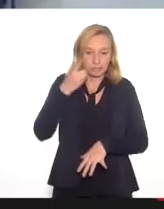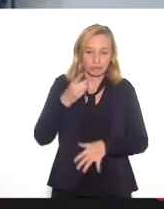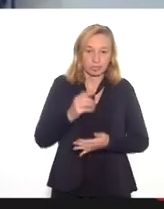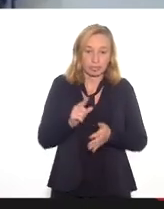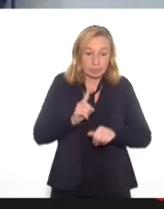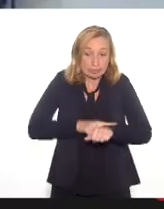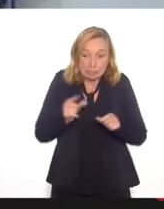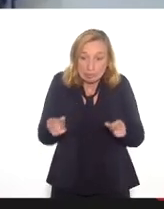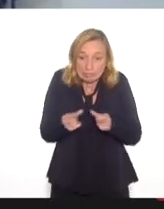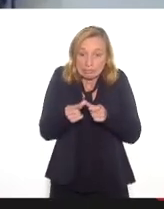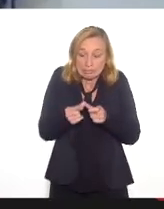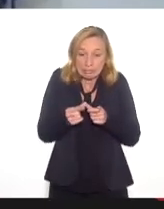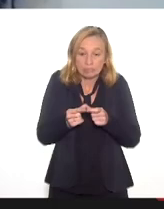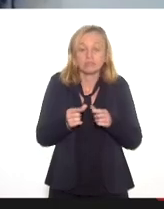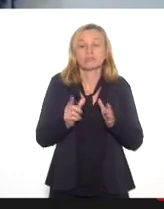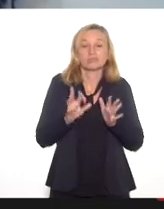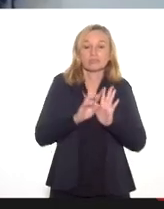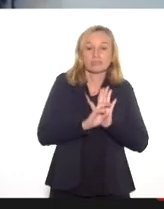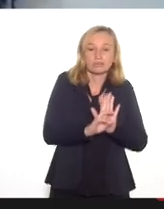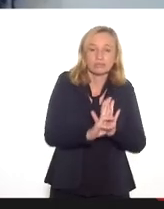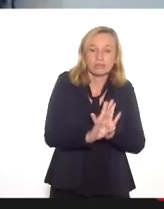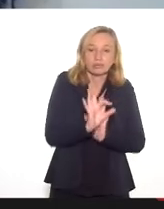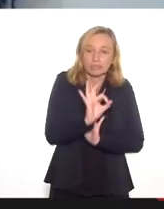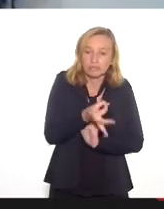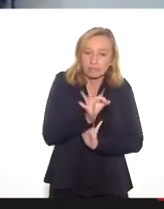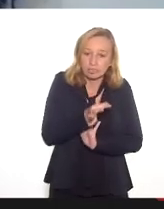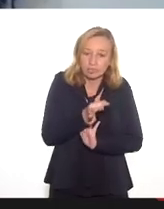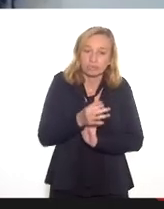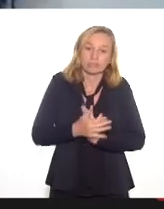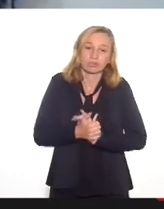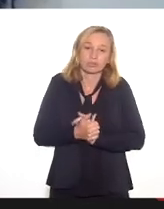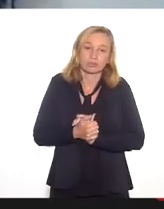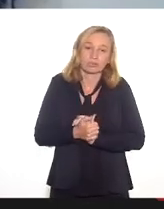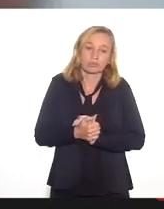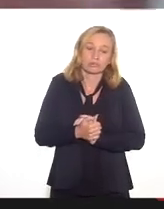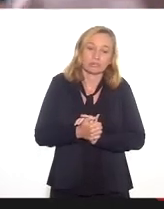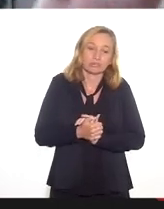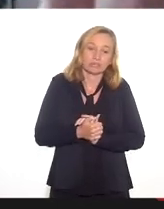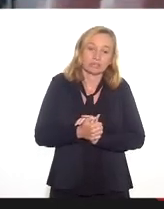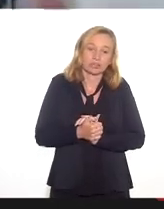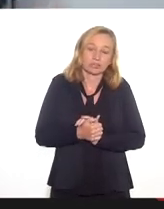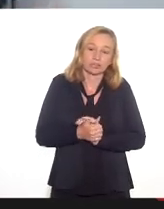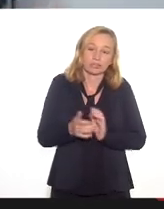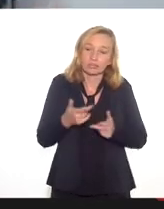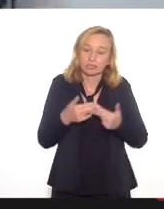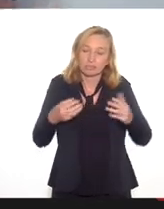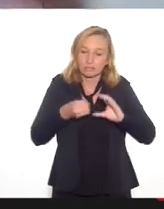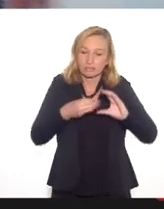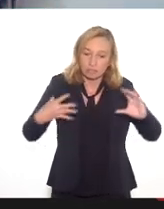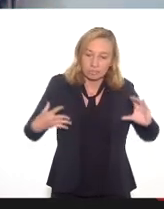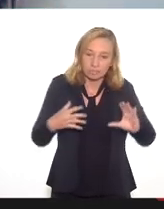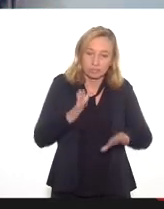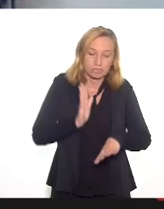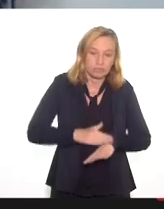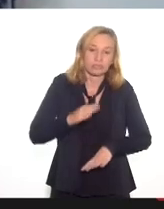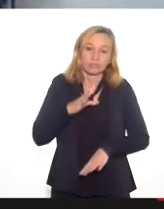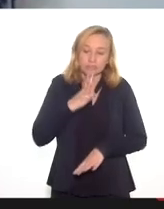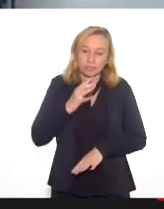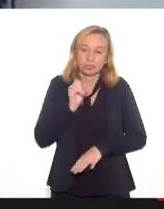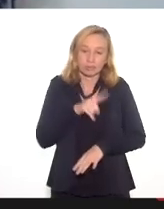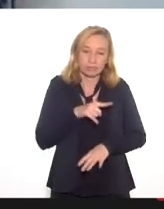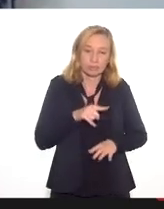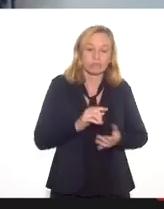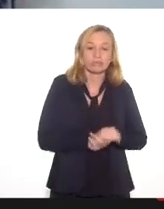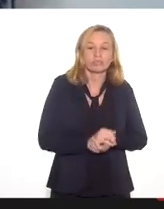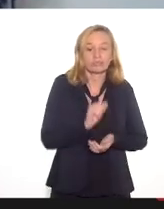apertado mas ela representa justamente ela tem uma série de características a mais conhecida dela é a de